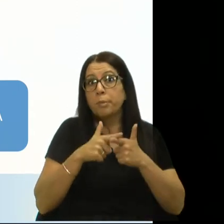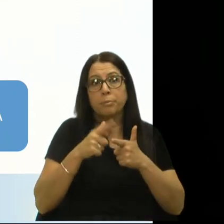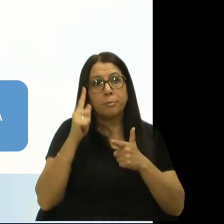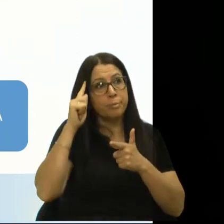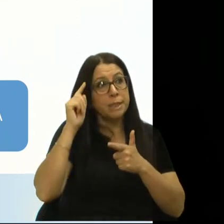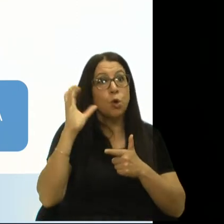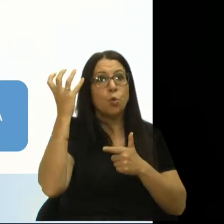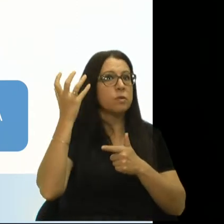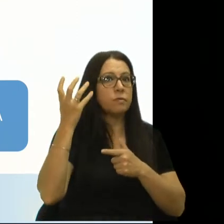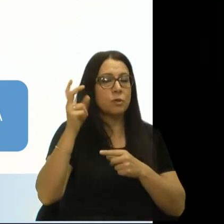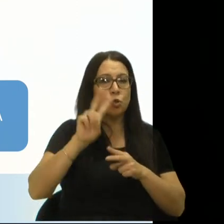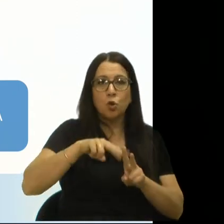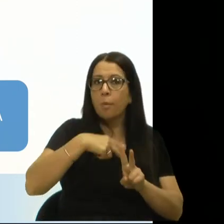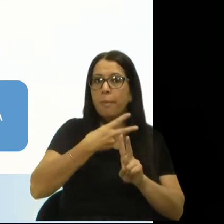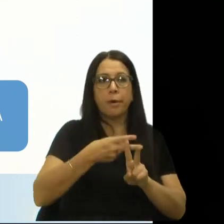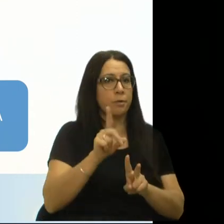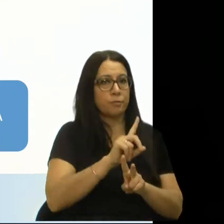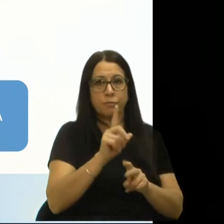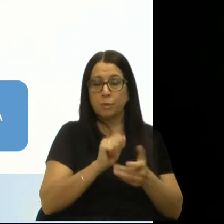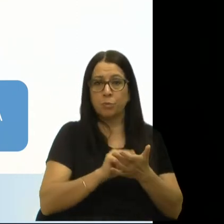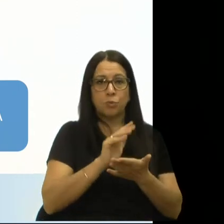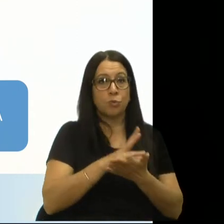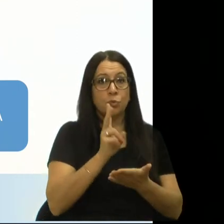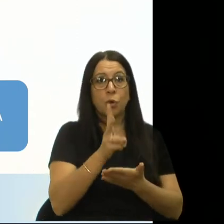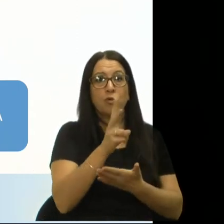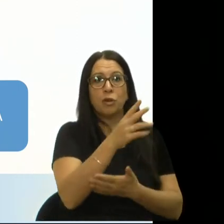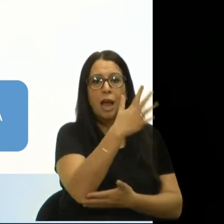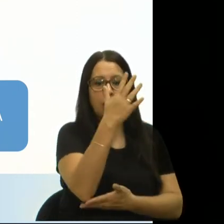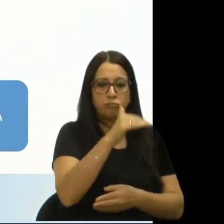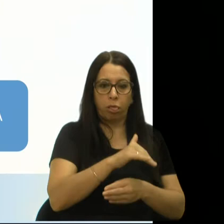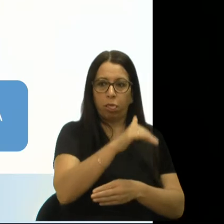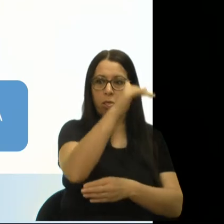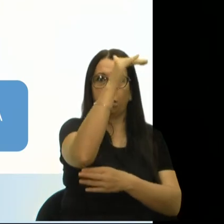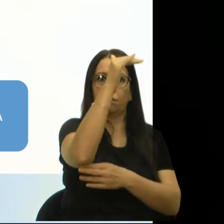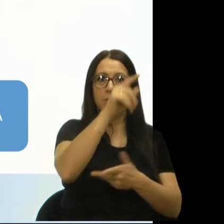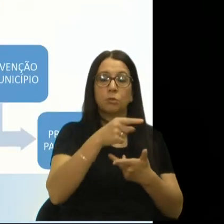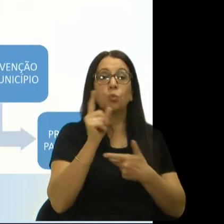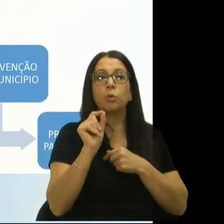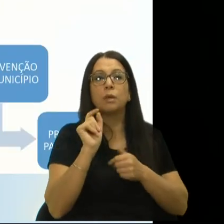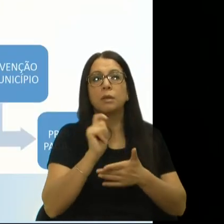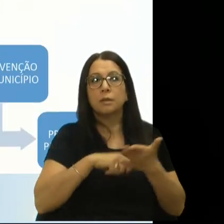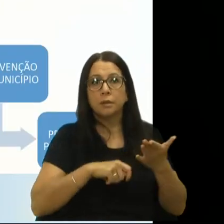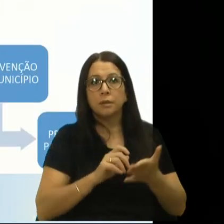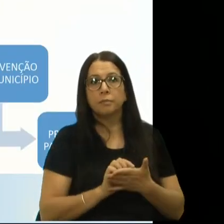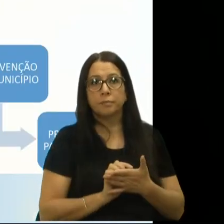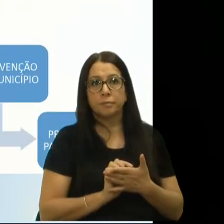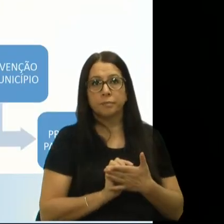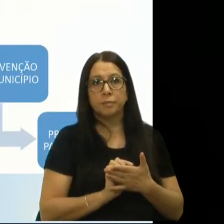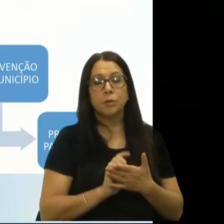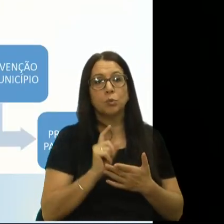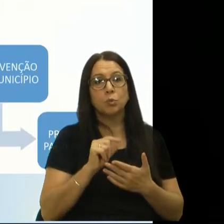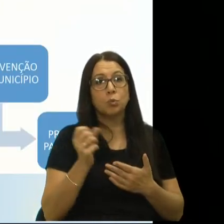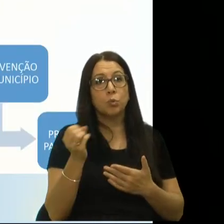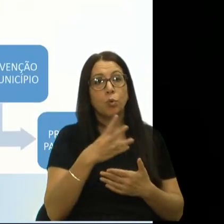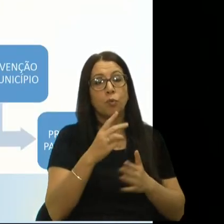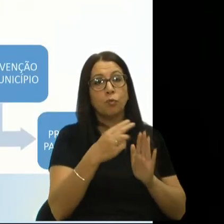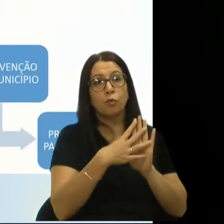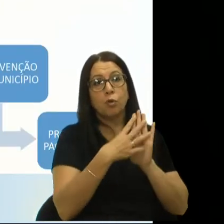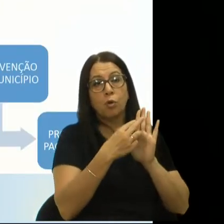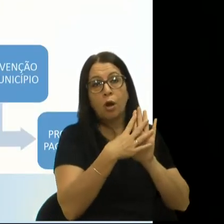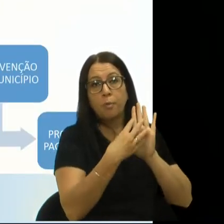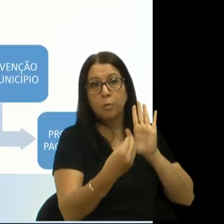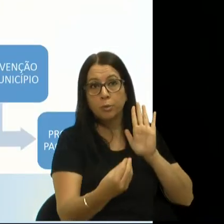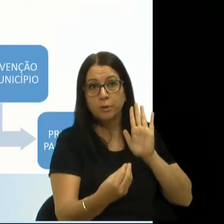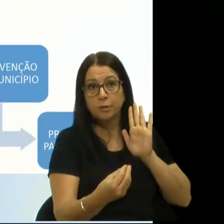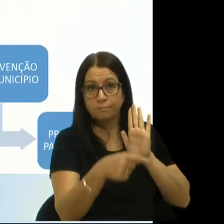resolvido dobrando a multa. A gente continuaria com o mato alto. Qual que é a indicação, né? Então, qual seria o novo modelo?